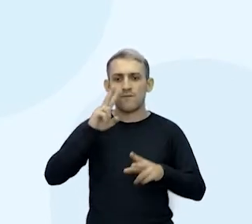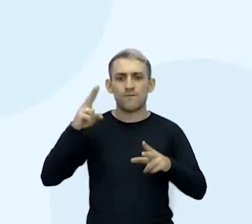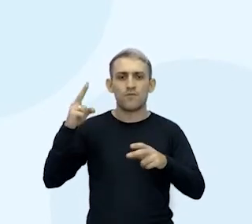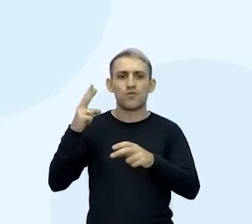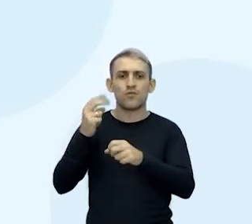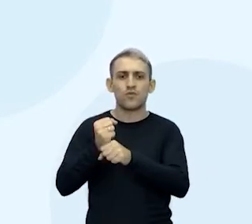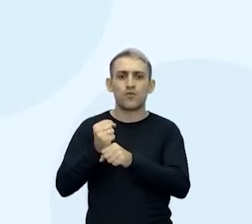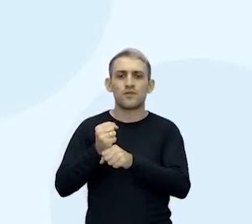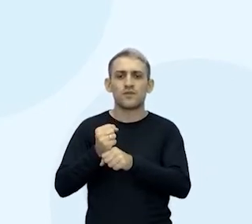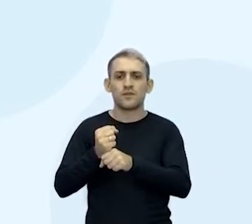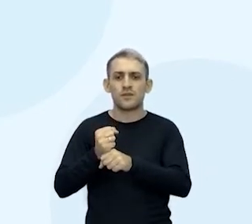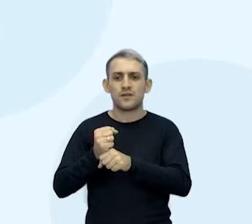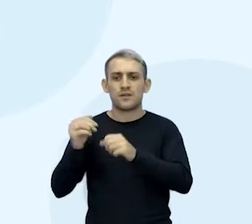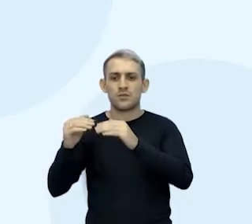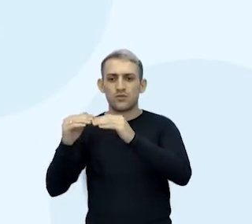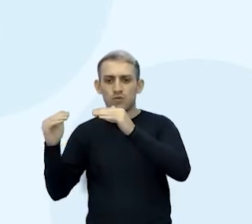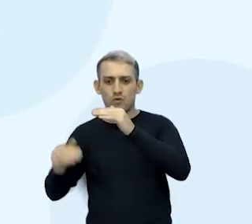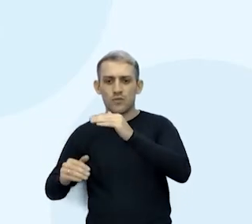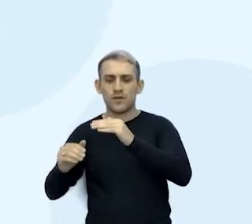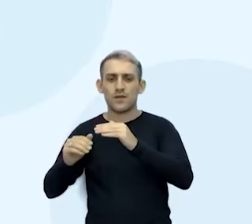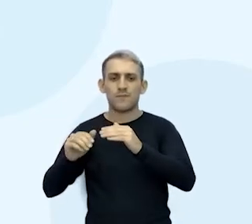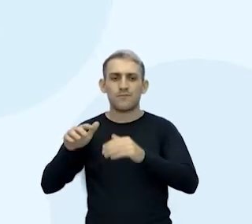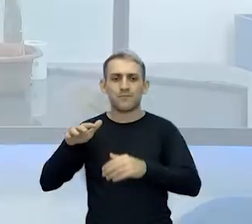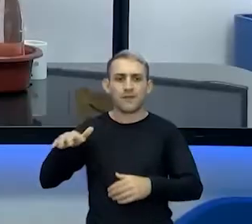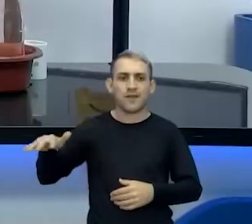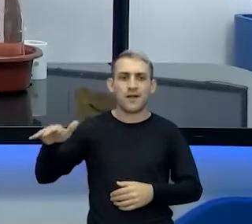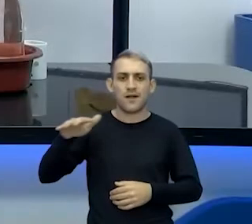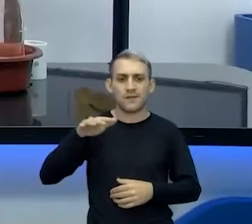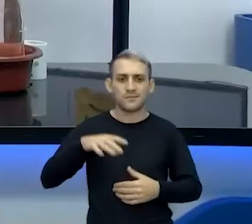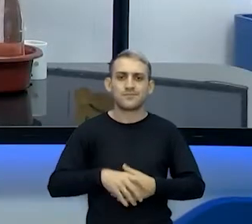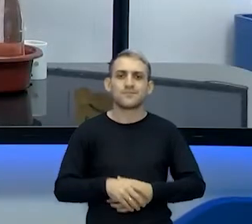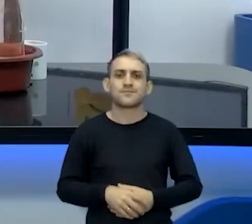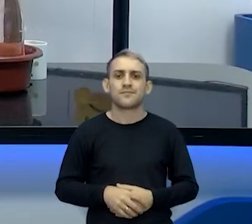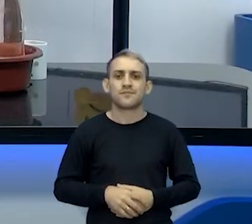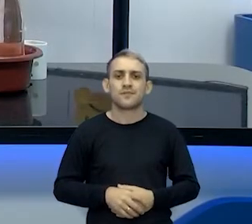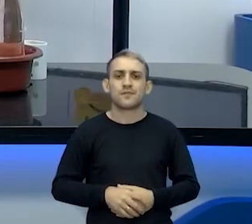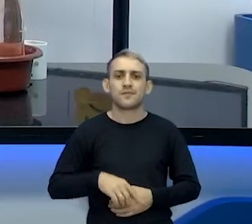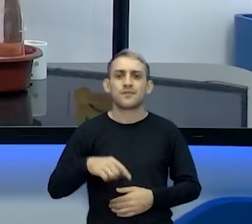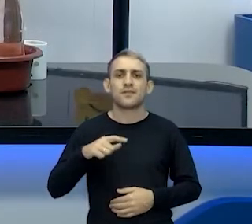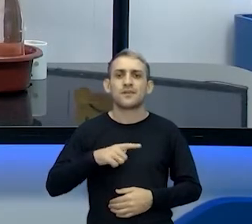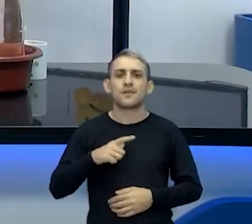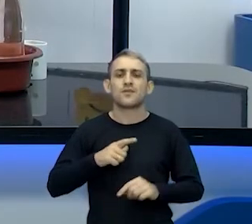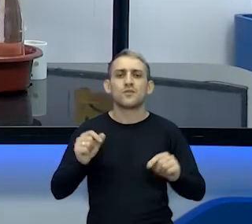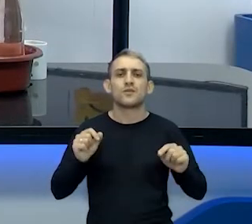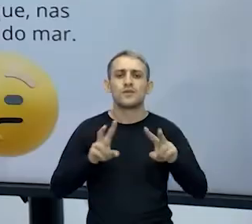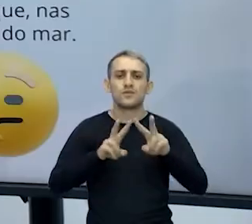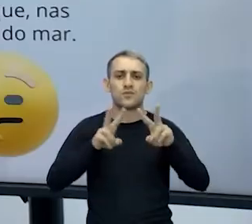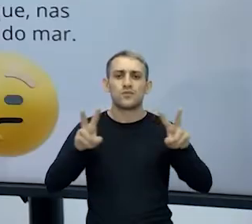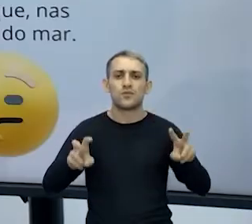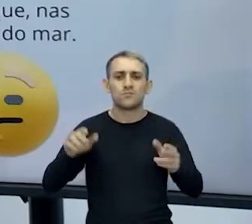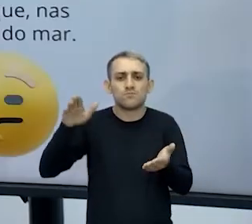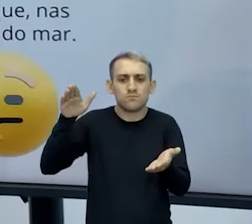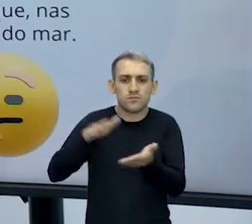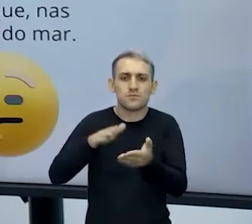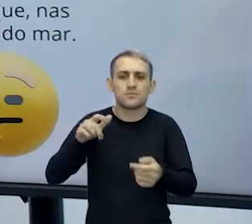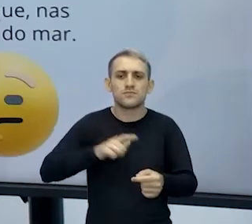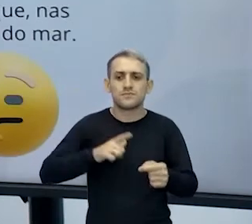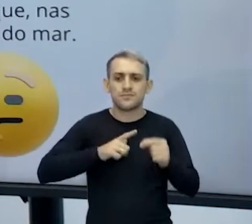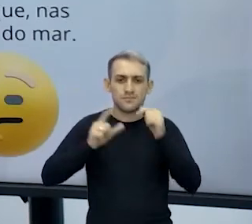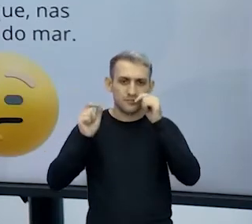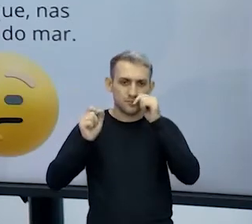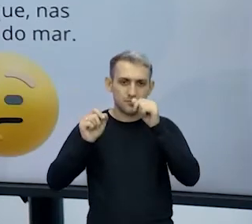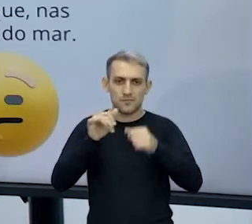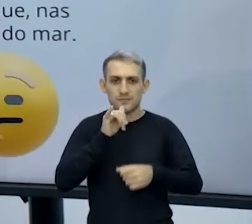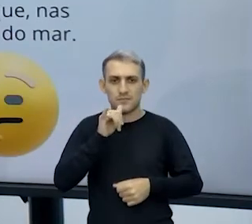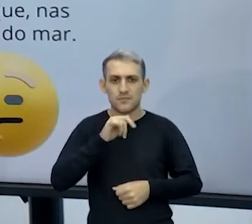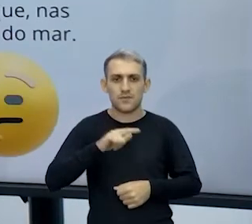F sobre área. Então, a gente pode falar da pressão, né? Aí, no caso, um ponto de vista mecânico, né, o Sumaia? Por exemplo, lá,